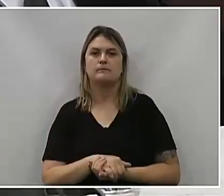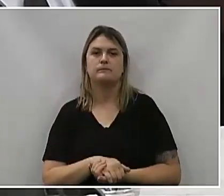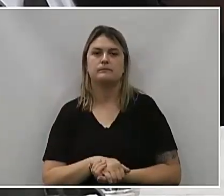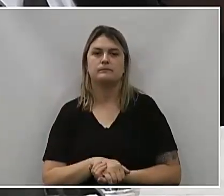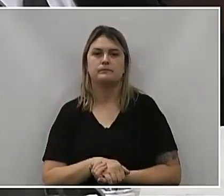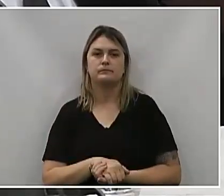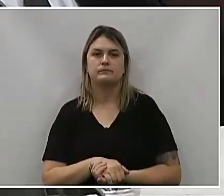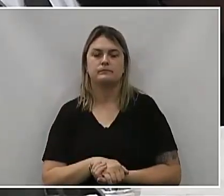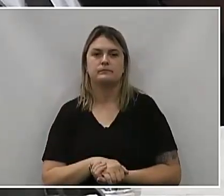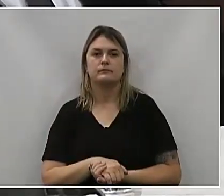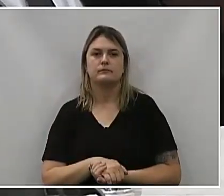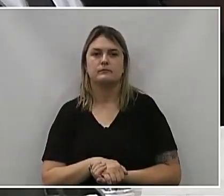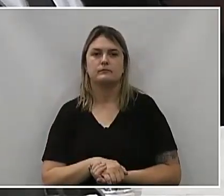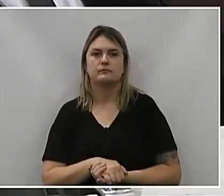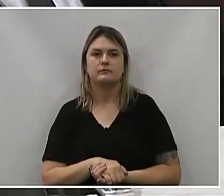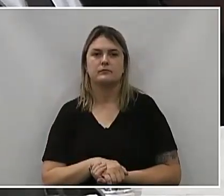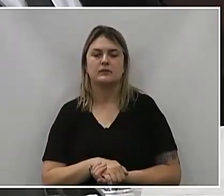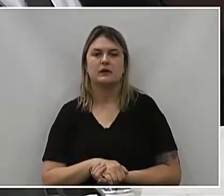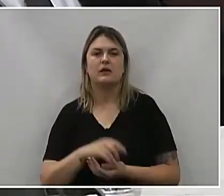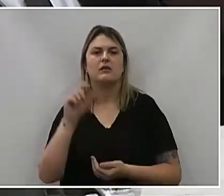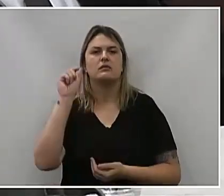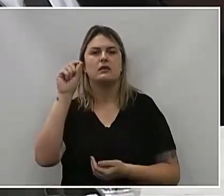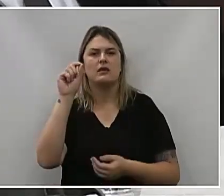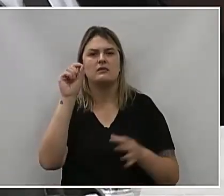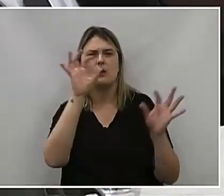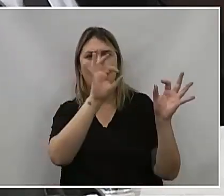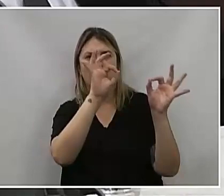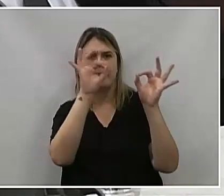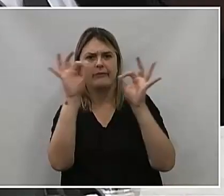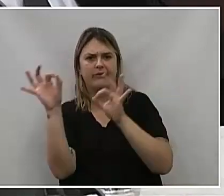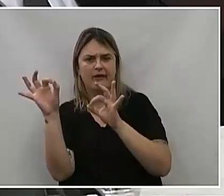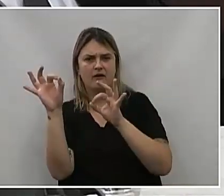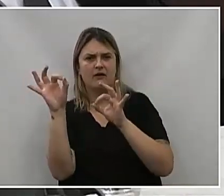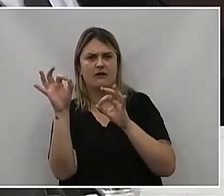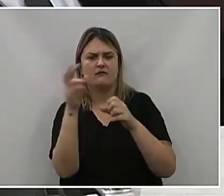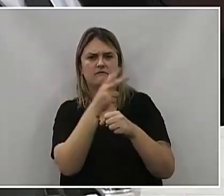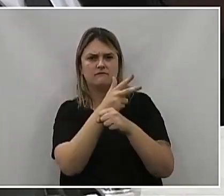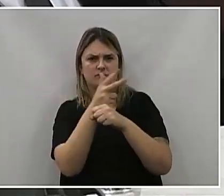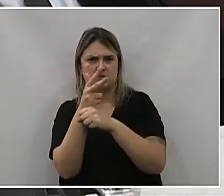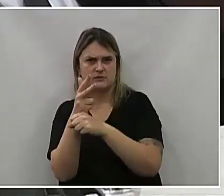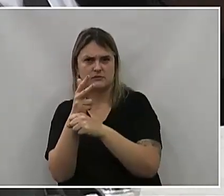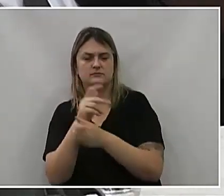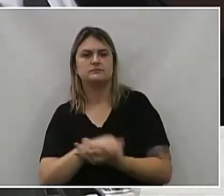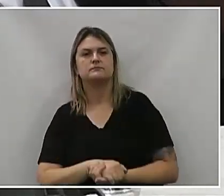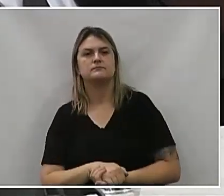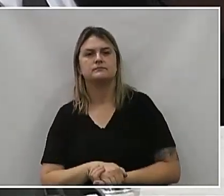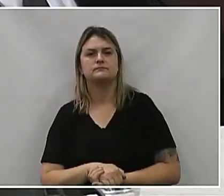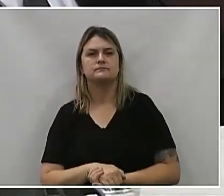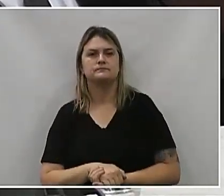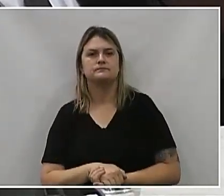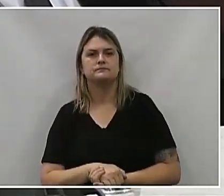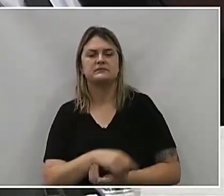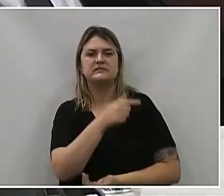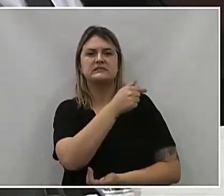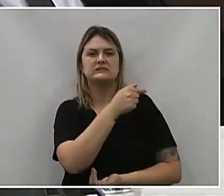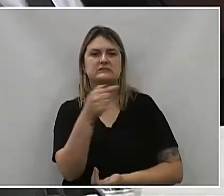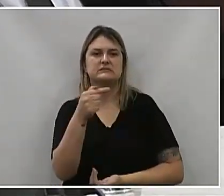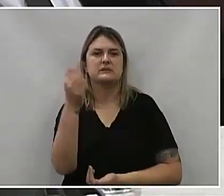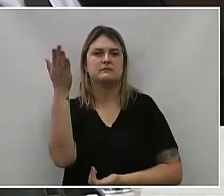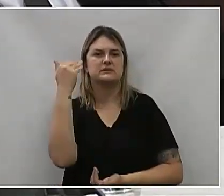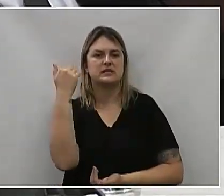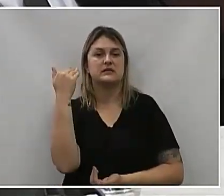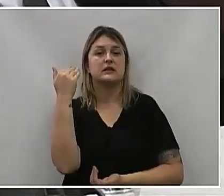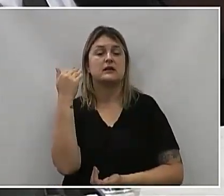detalhes sobre essa situação, mas quem assistir esse vídeo vai saber do que eu estou falando. Na semana passada, eu